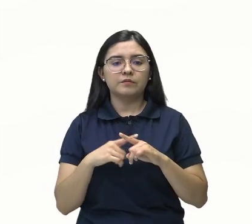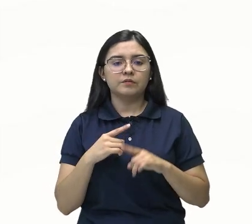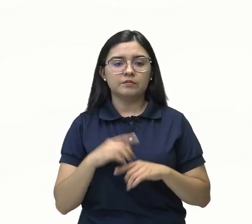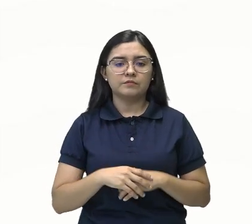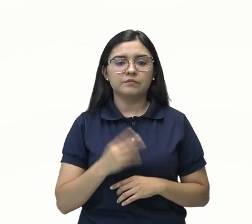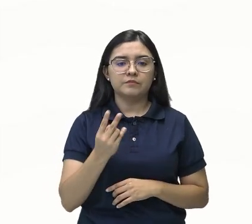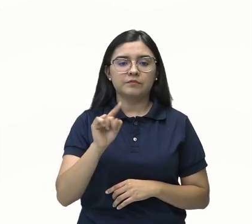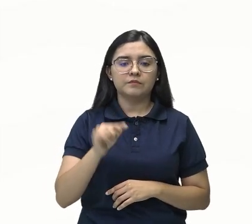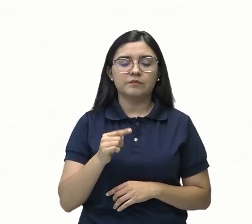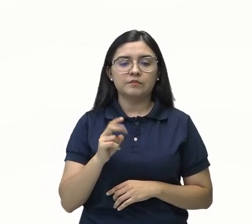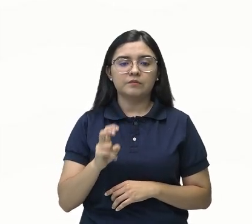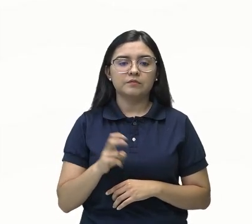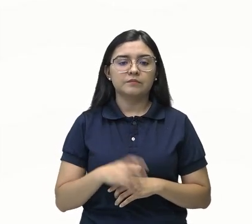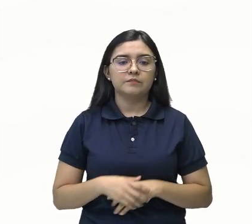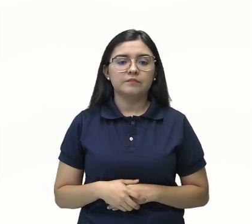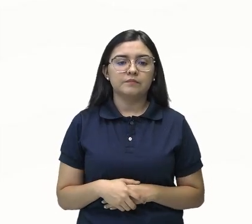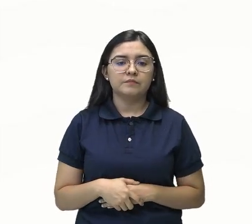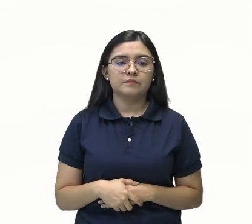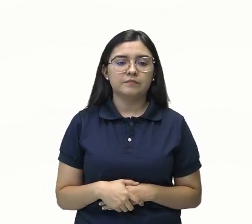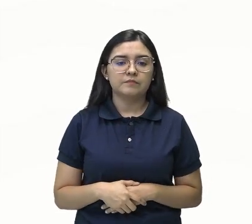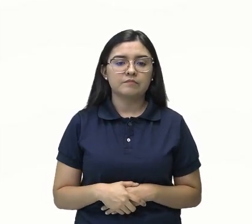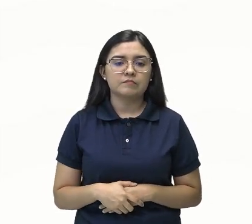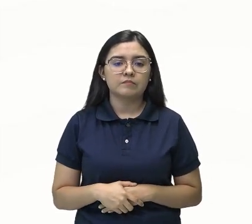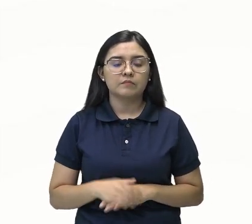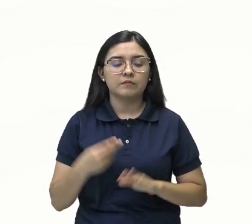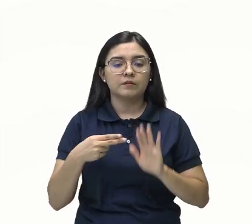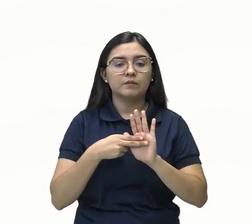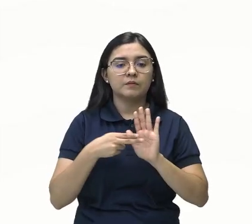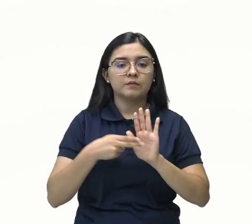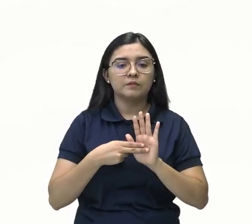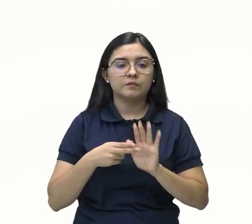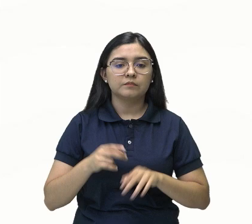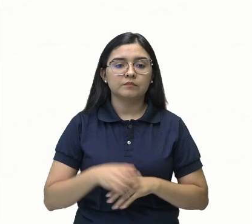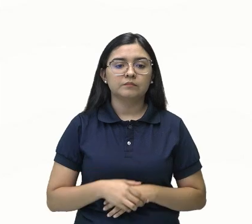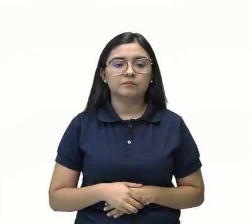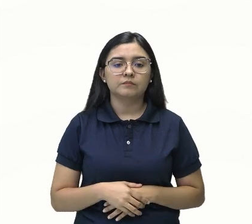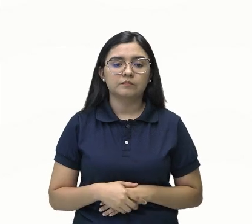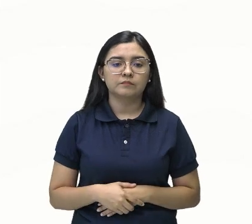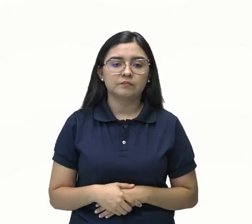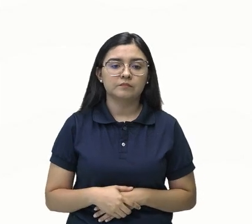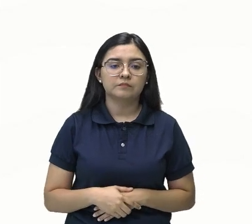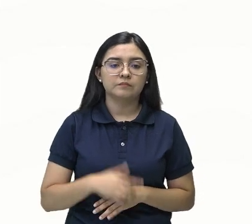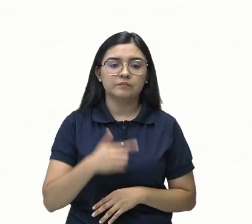vezes 2,5 vai ser igual a